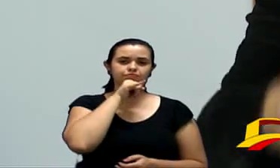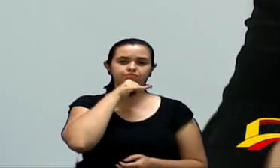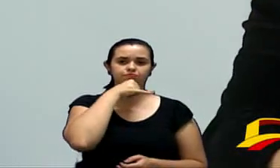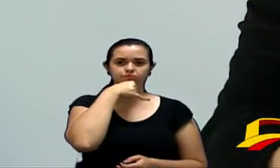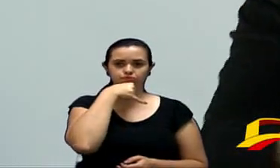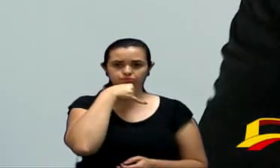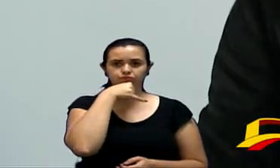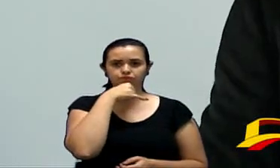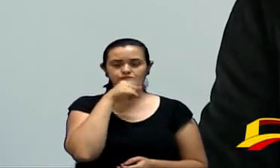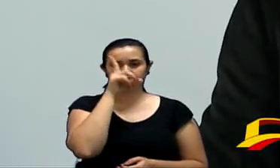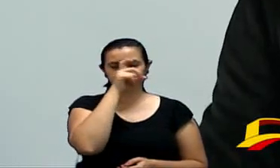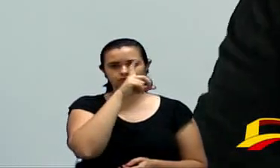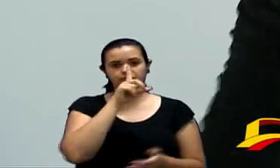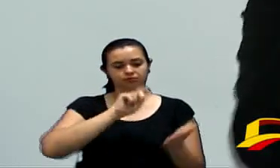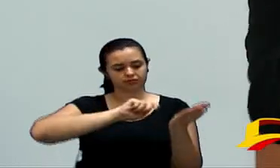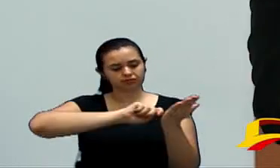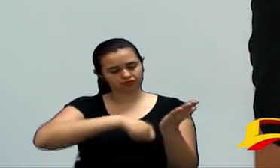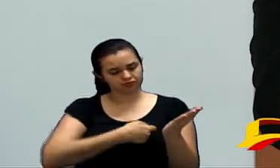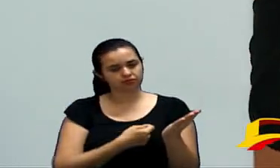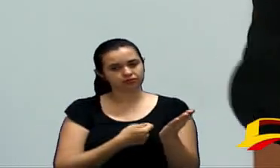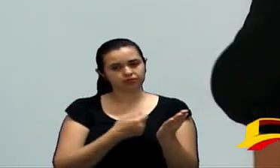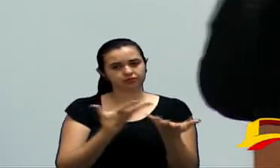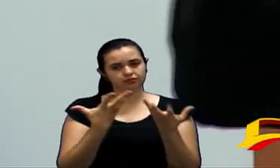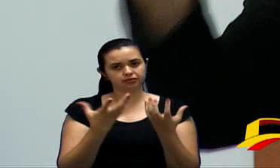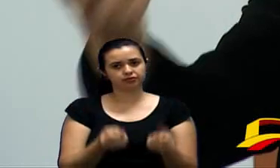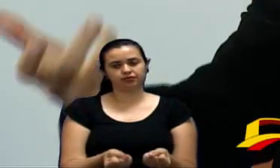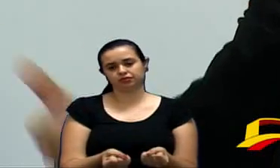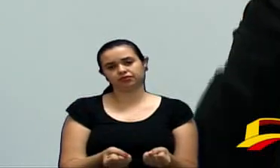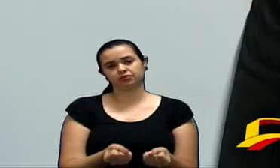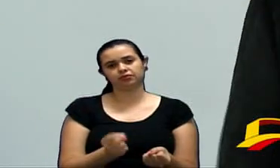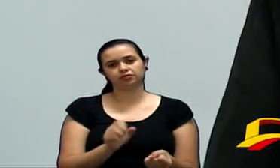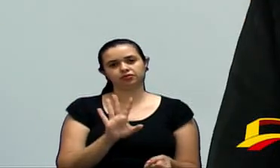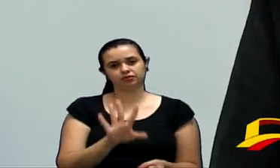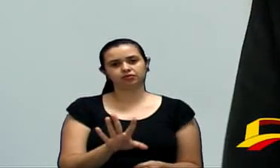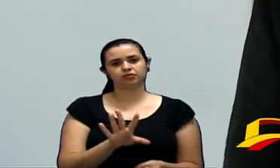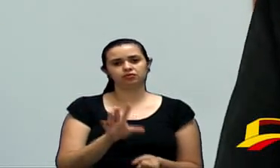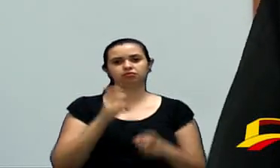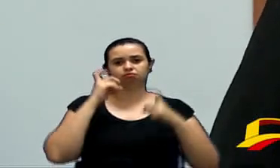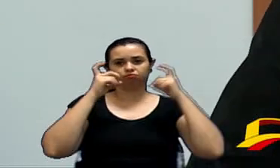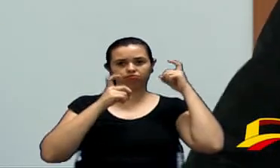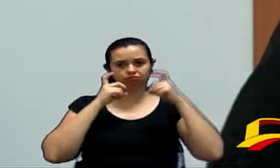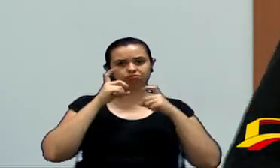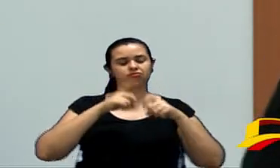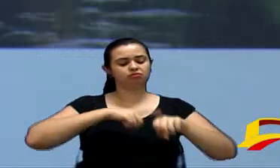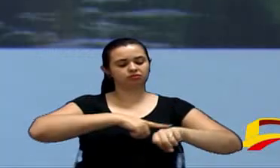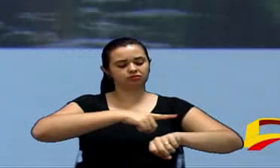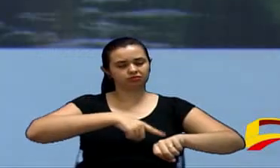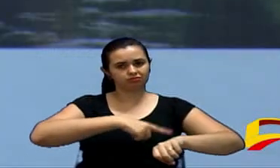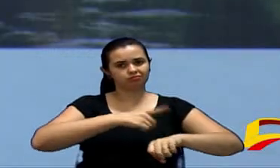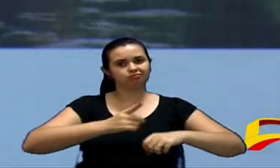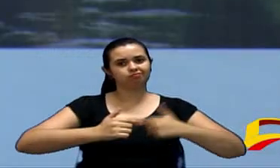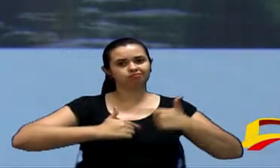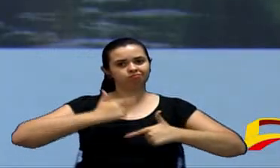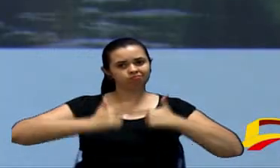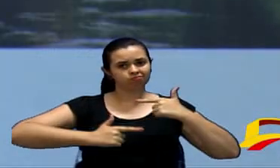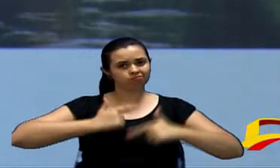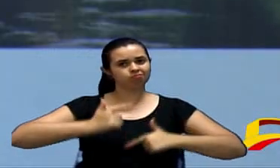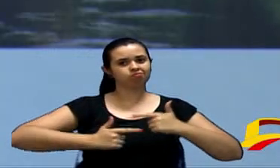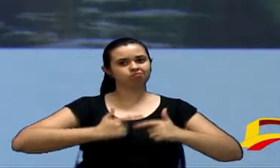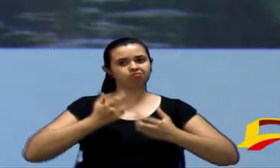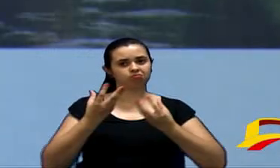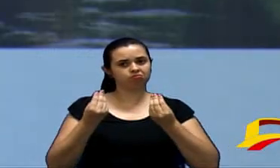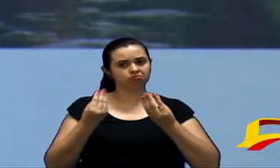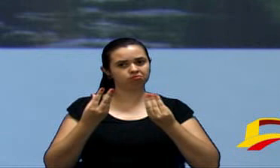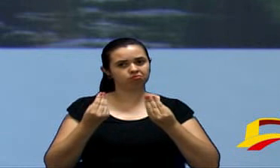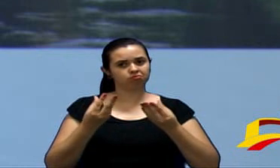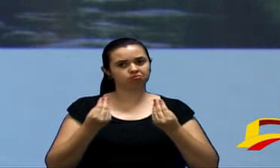ó, assinamos embaixo, mas eu repito, há uma preocupação pela carga excessiva que eles vão ter. É verdade. Eu também pensei nisso, mas, enfim,